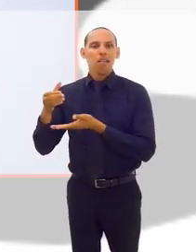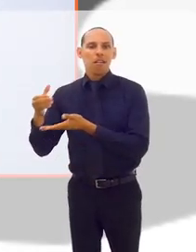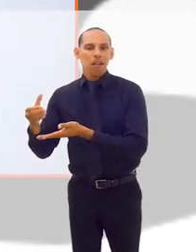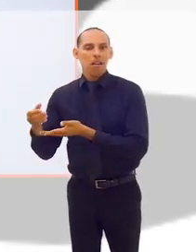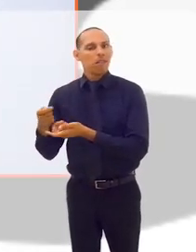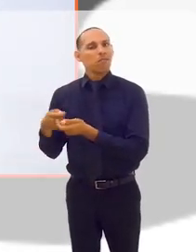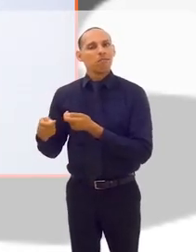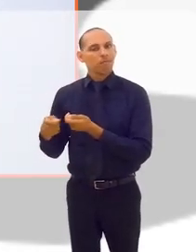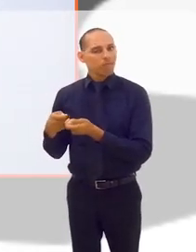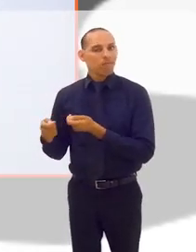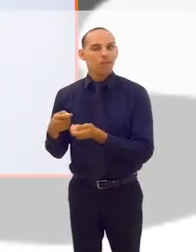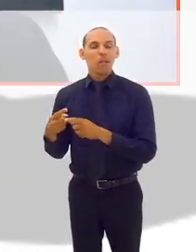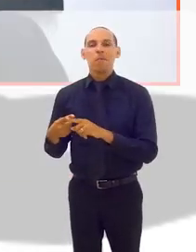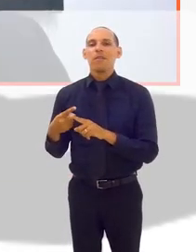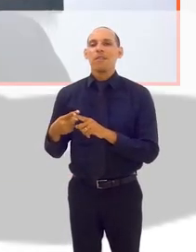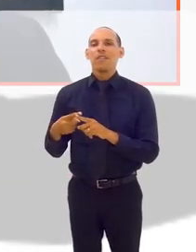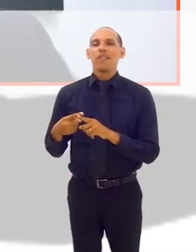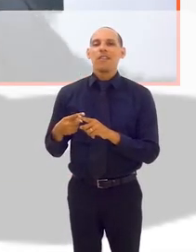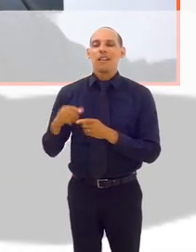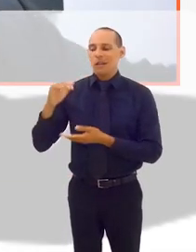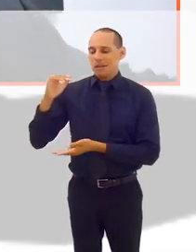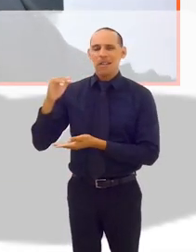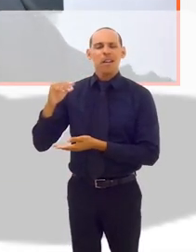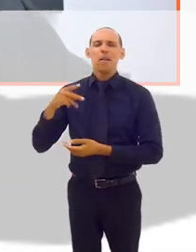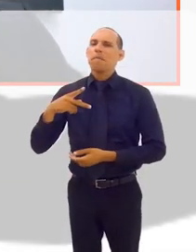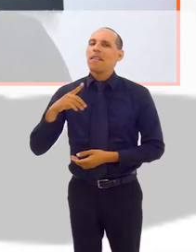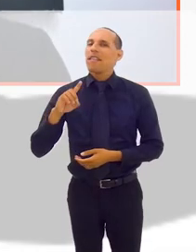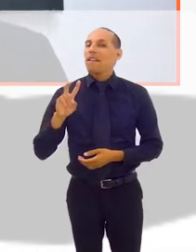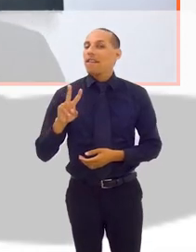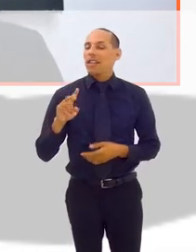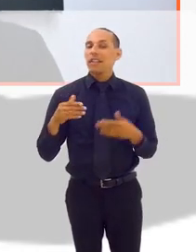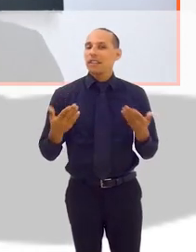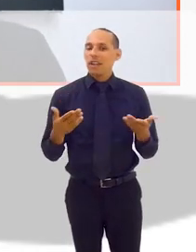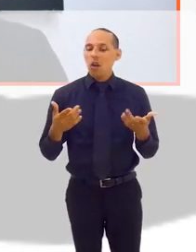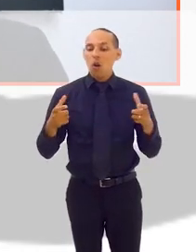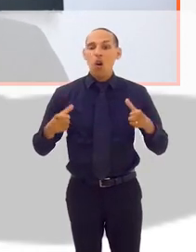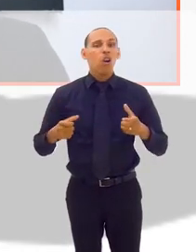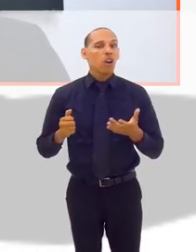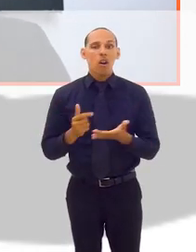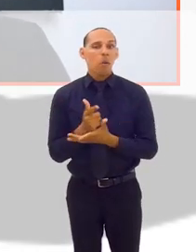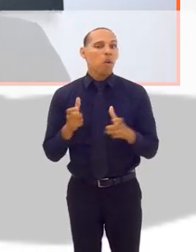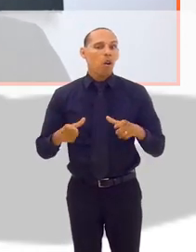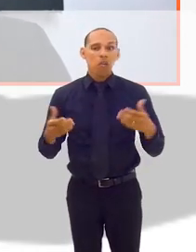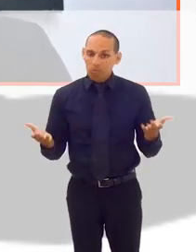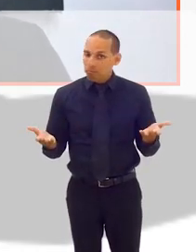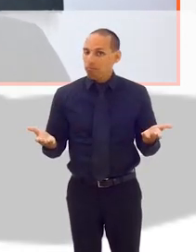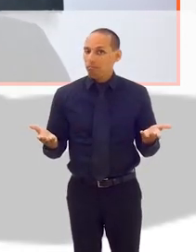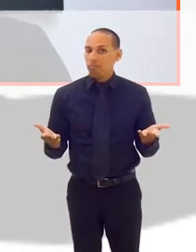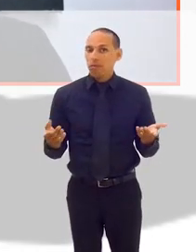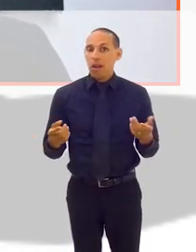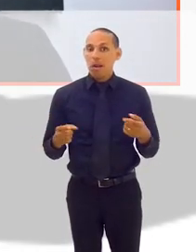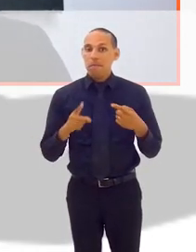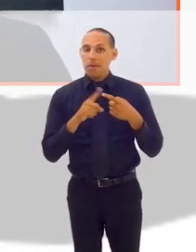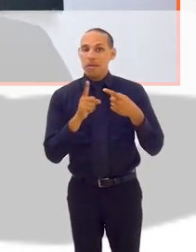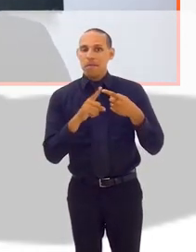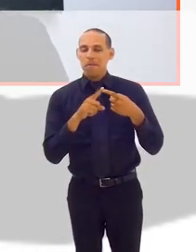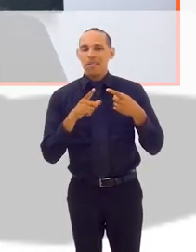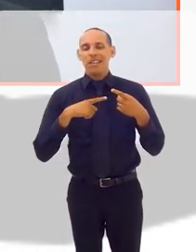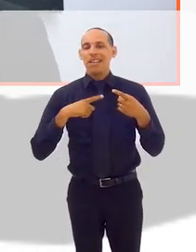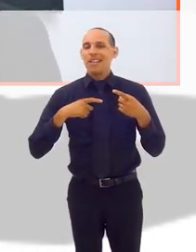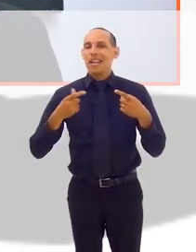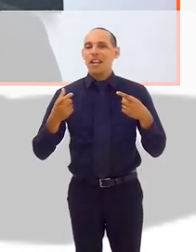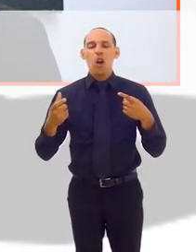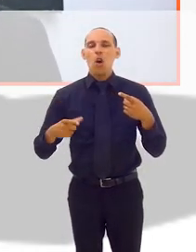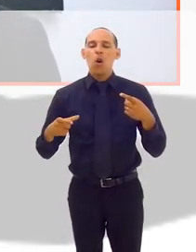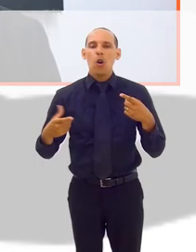você ganha uma economia da embalagem. E aonde é o PDV? Quer dizer, aonde que ela comprou esse produto? Você, o primeiro para ela